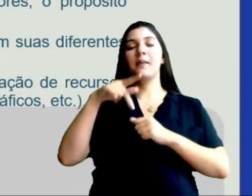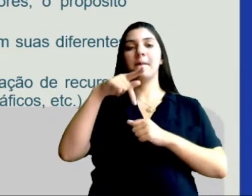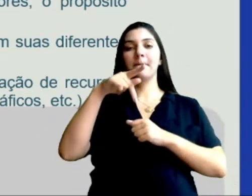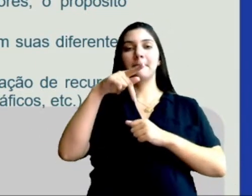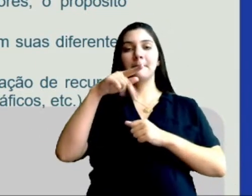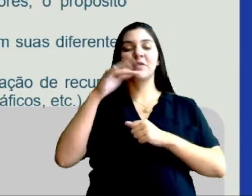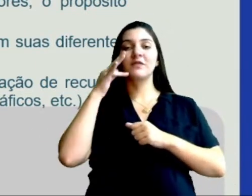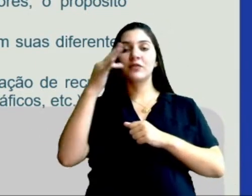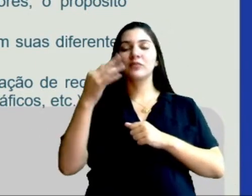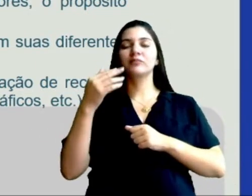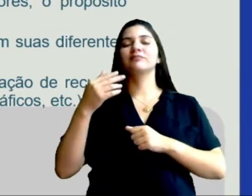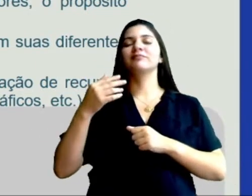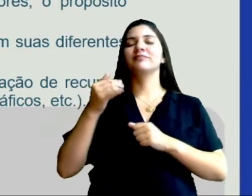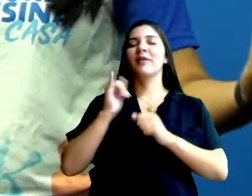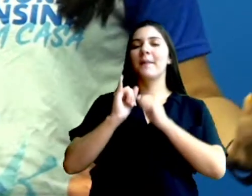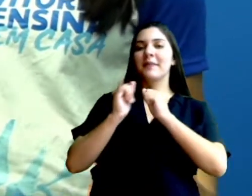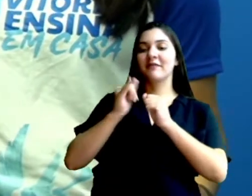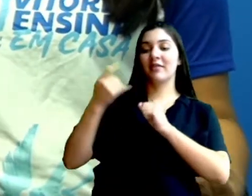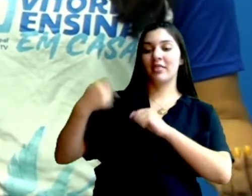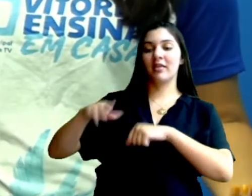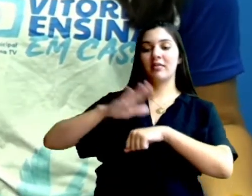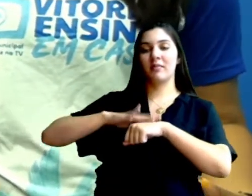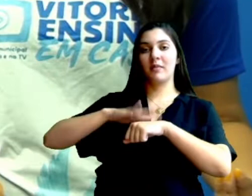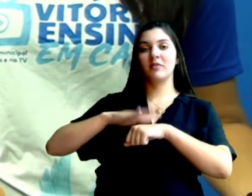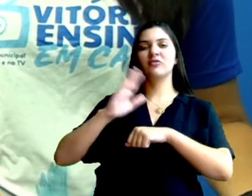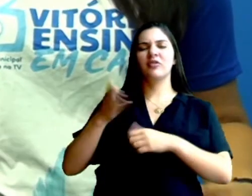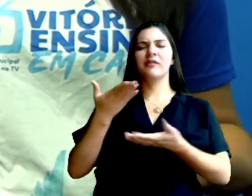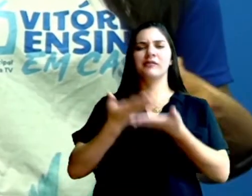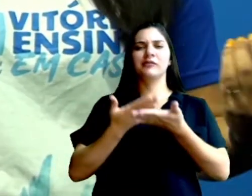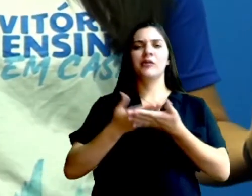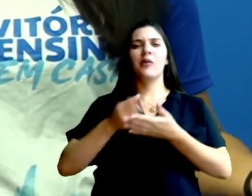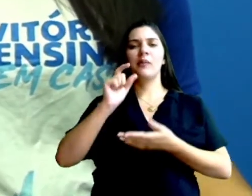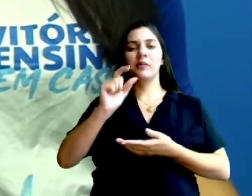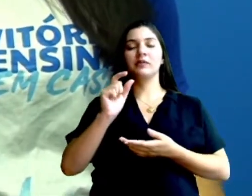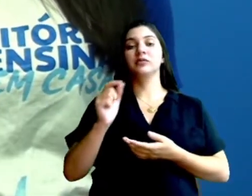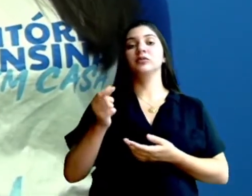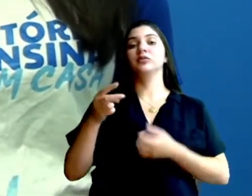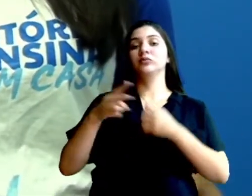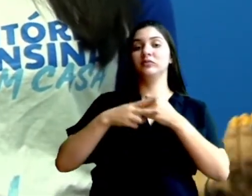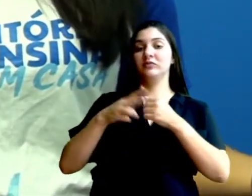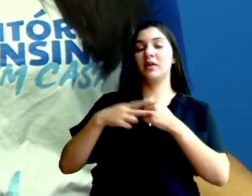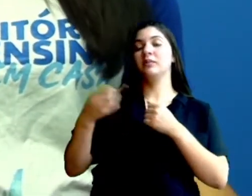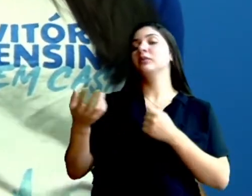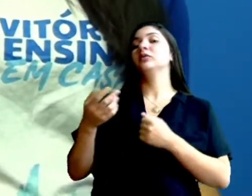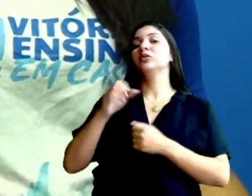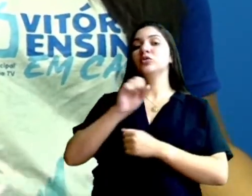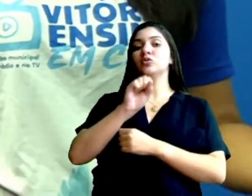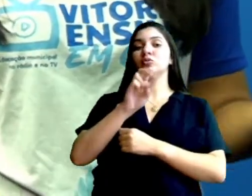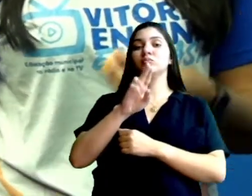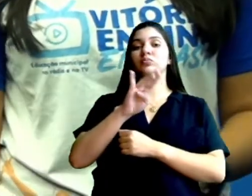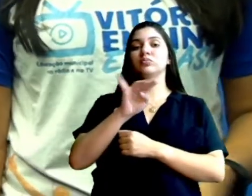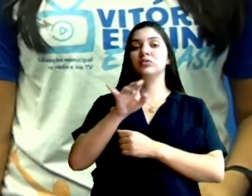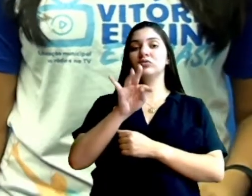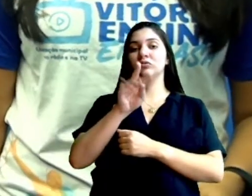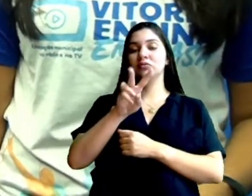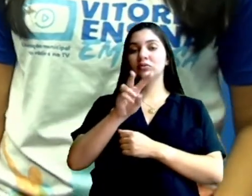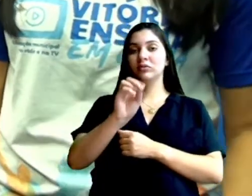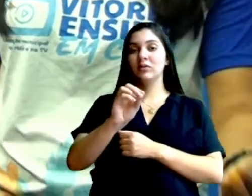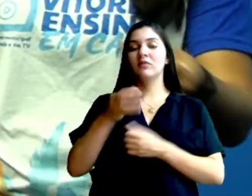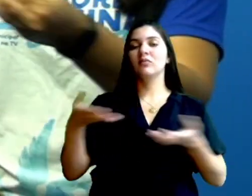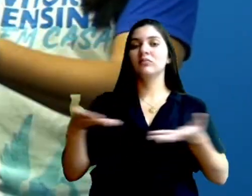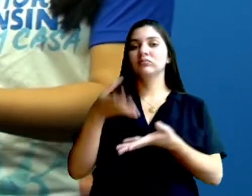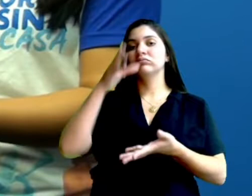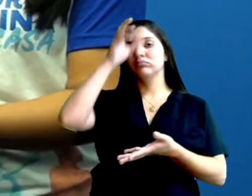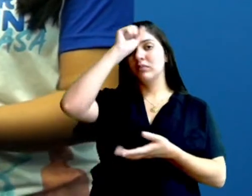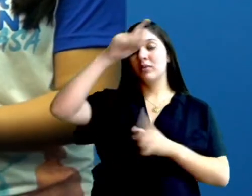tempo, certo? A gente já estudou um pouquinho, sobre o verbo no subjuntivo, no modo subjuntivo, e hoje a gente vai